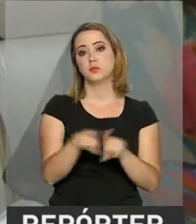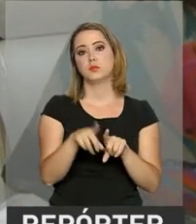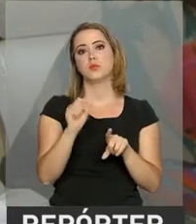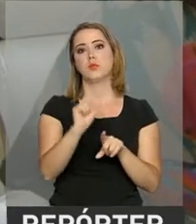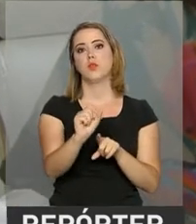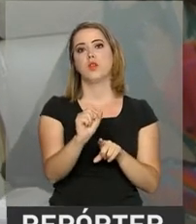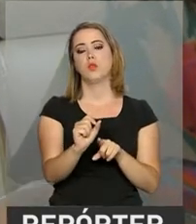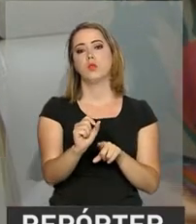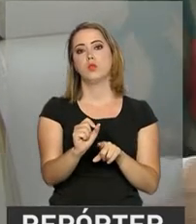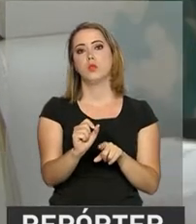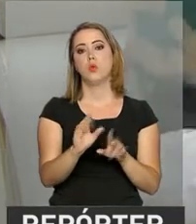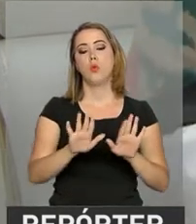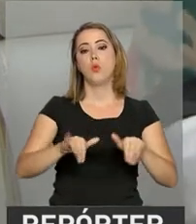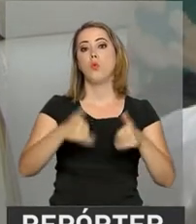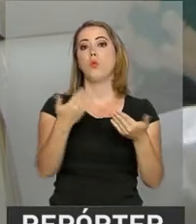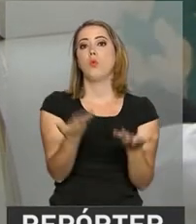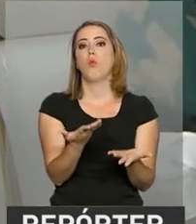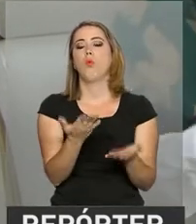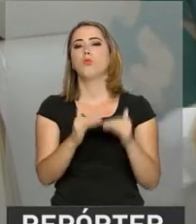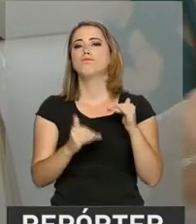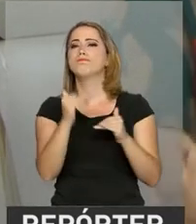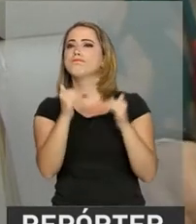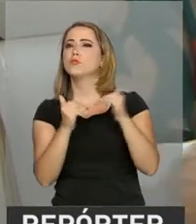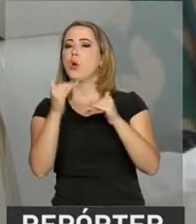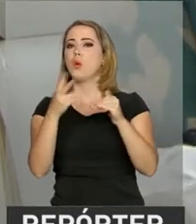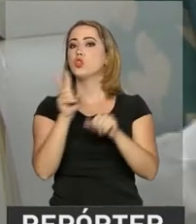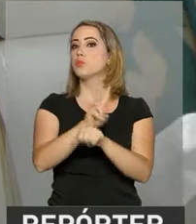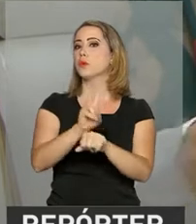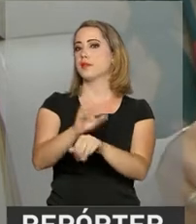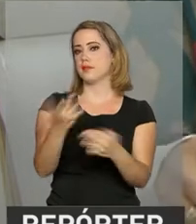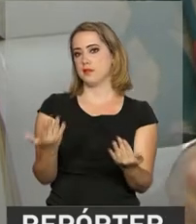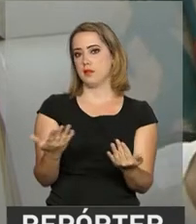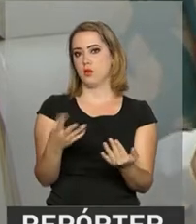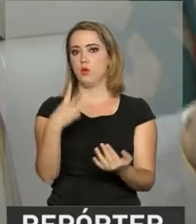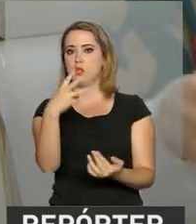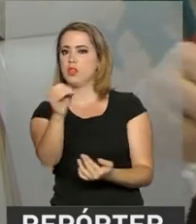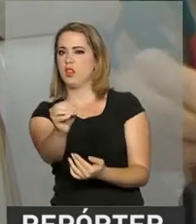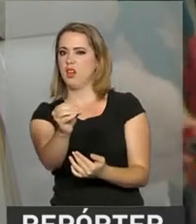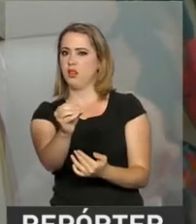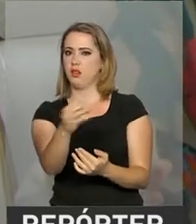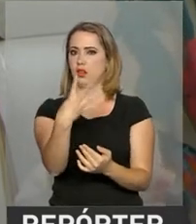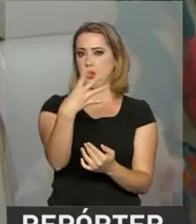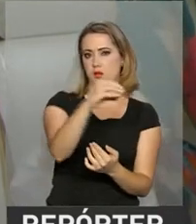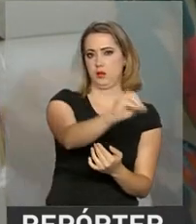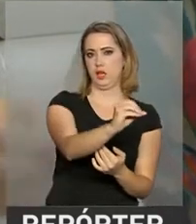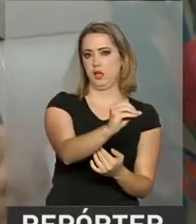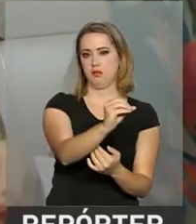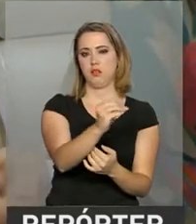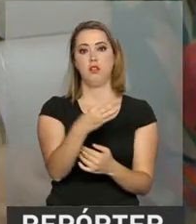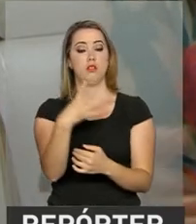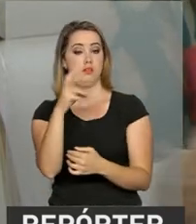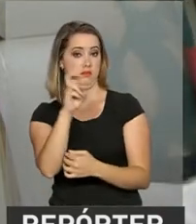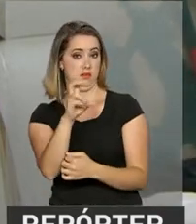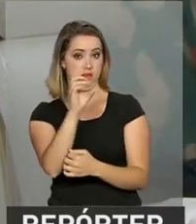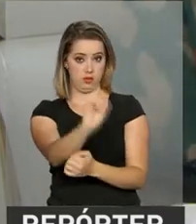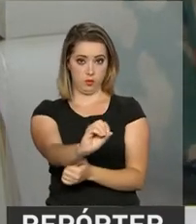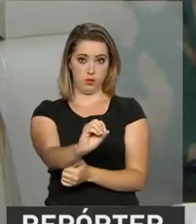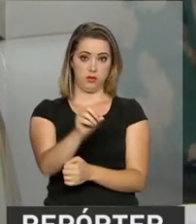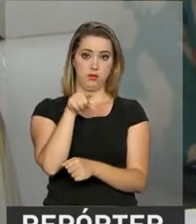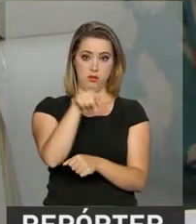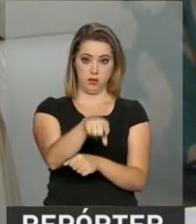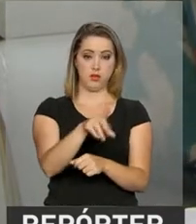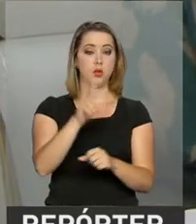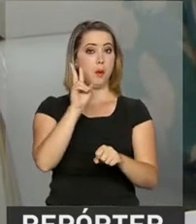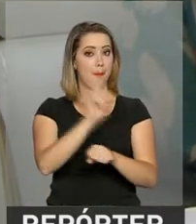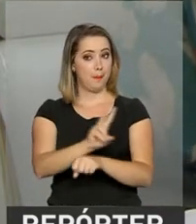de quanto que ele protege. Então aquele número que existe, 30, 40, 50, aquilo